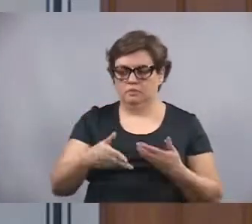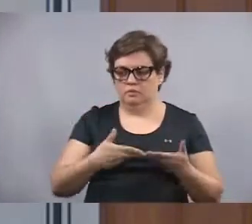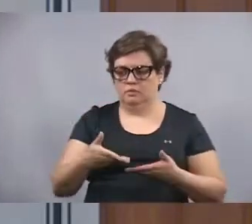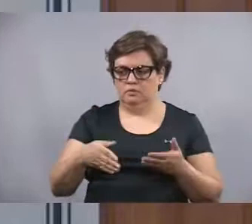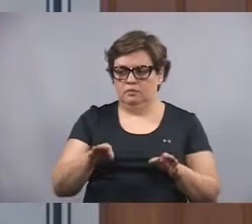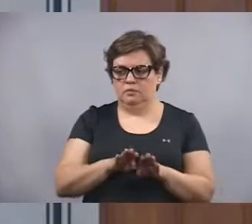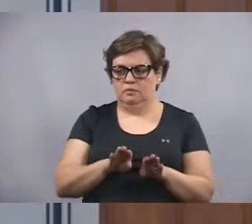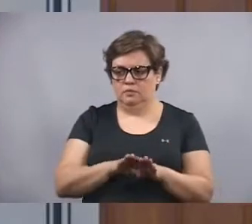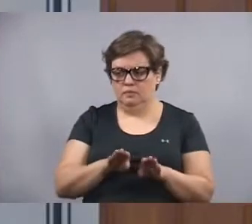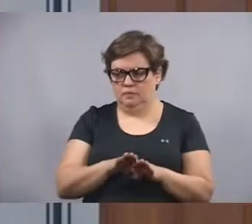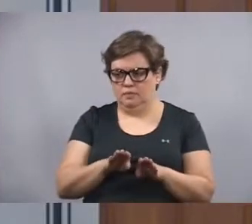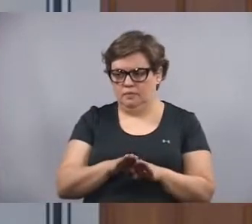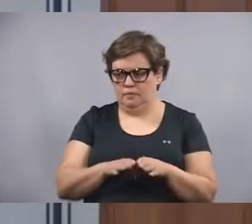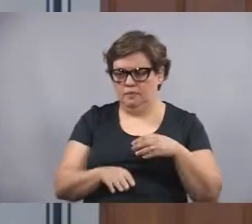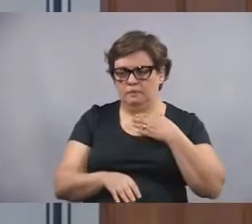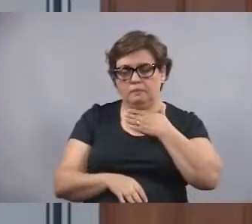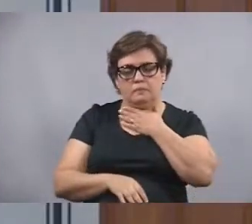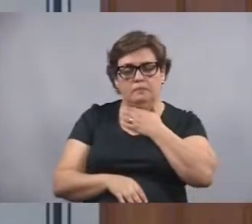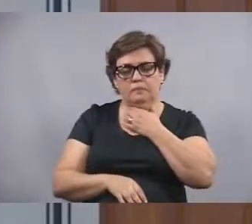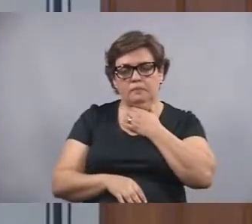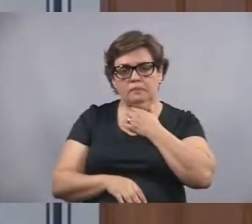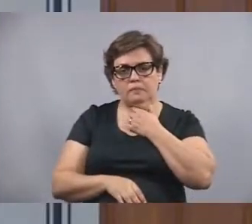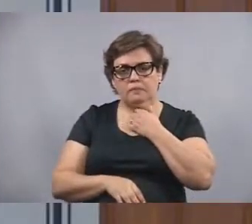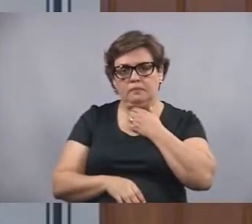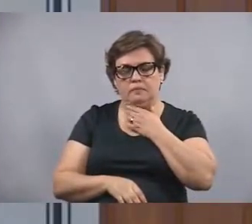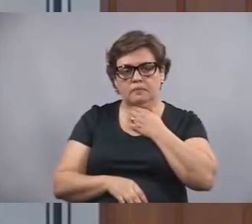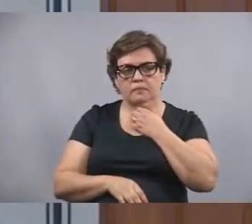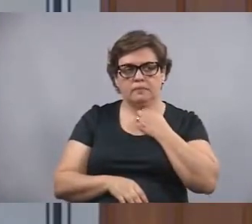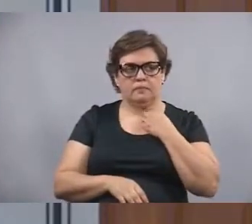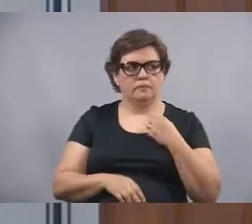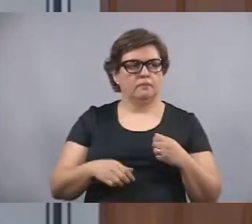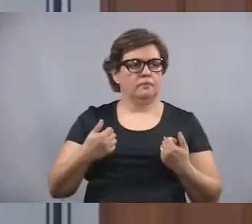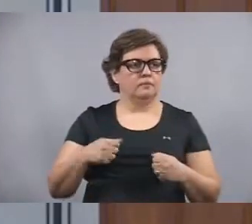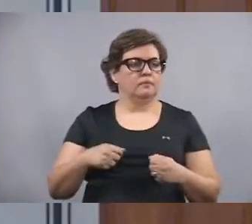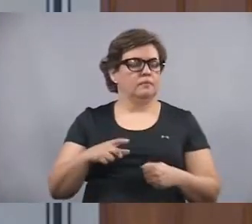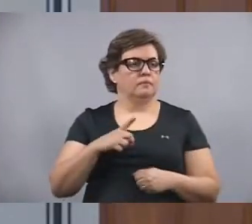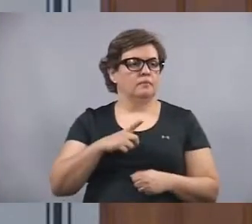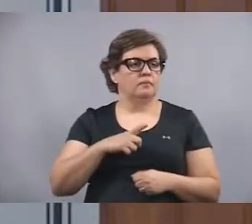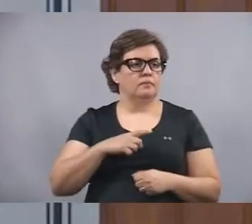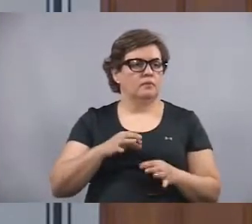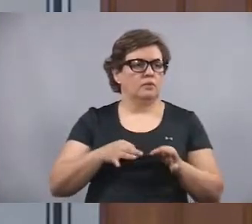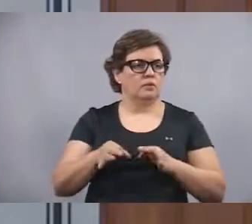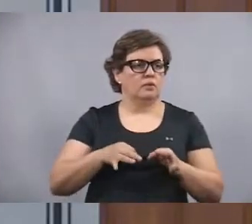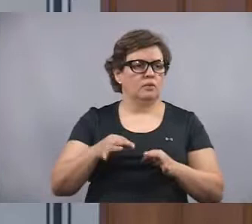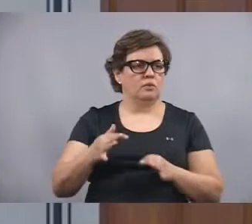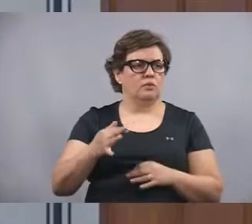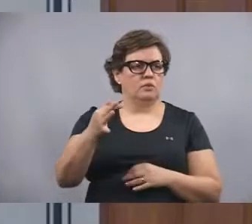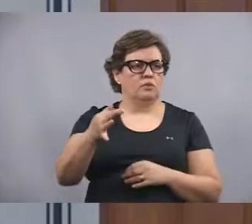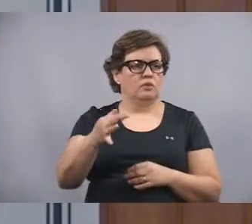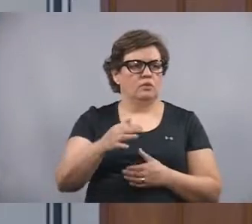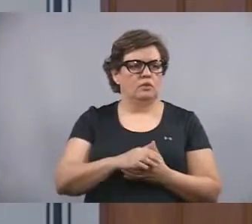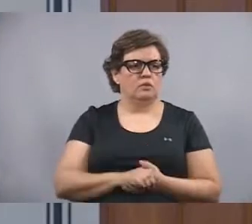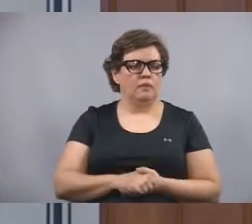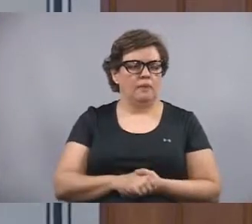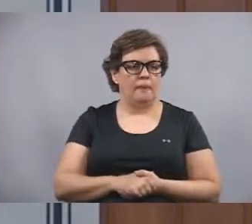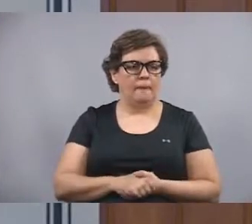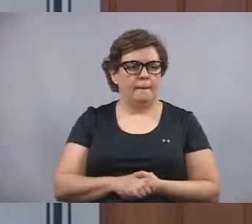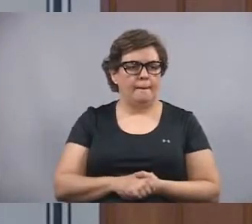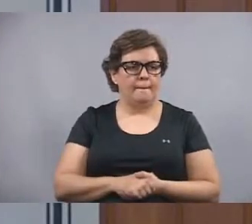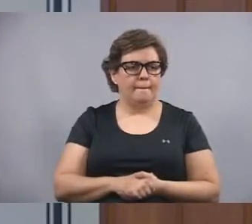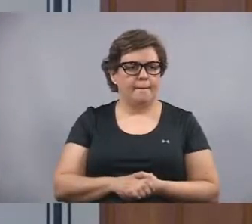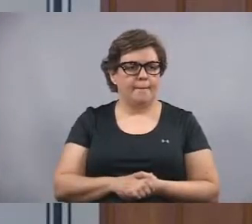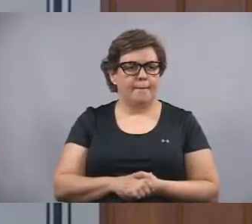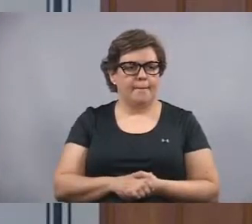servidores presentes aqui, deve acompanhar um projeto que vai ser, mas eu quero aproveitar aqui o tempo que me resta,